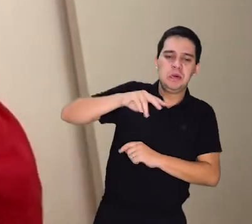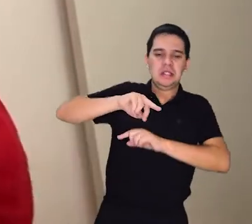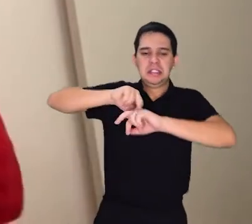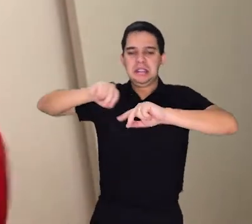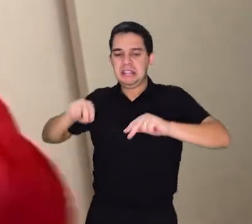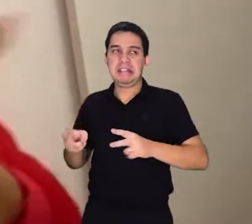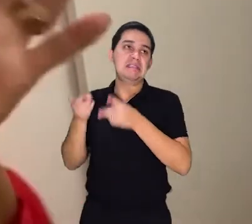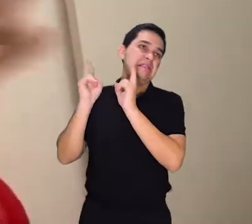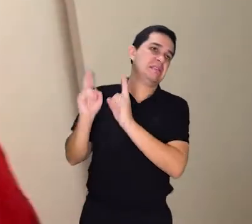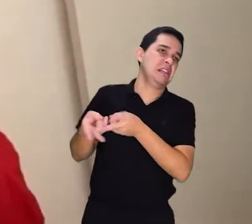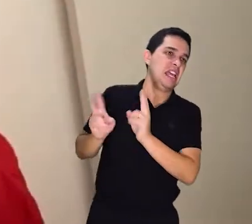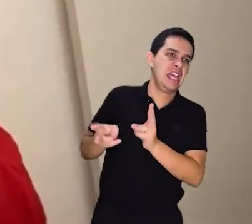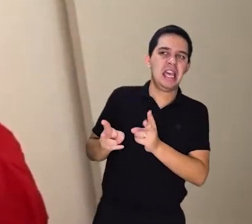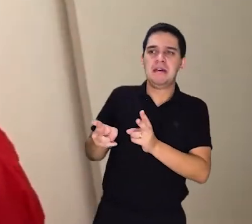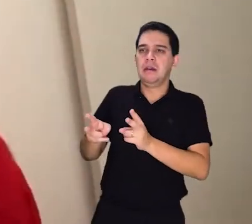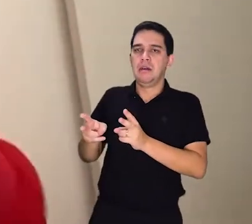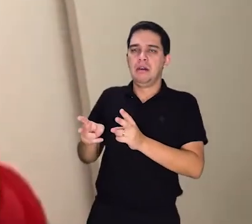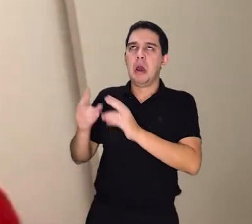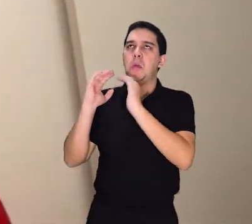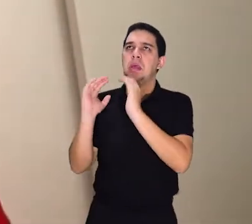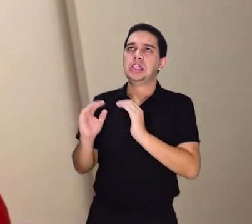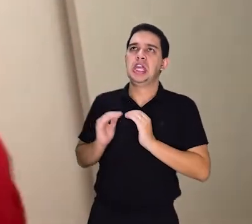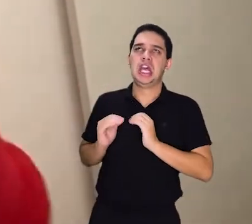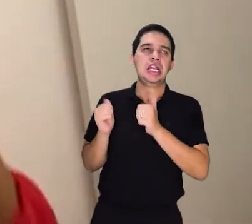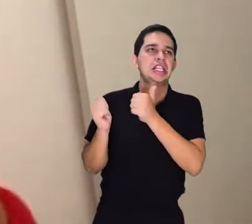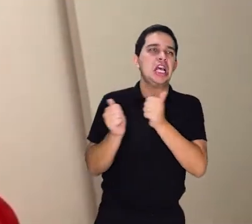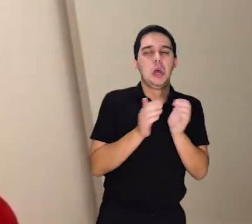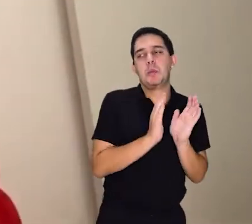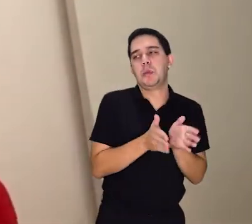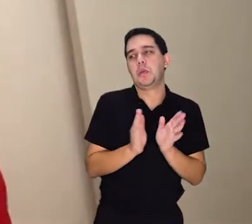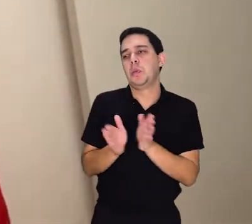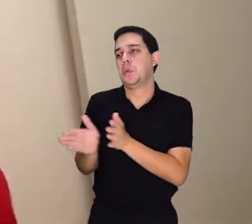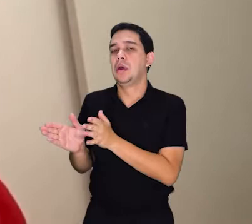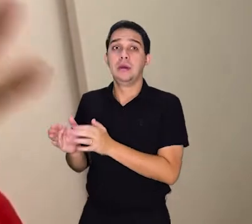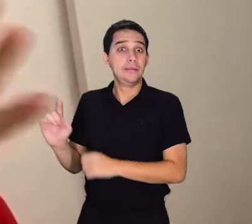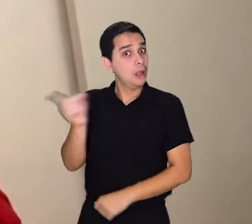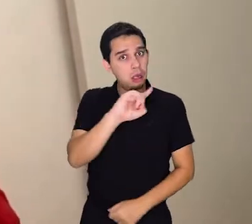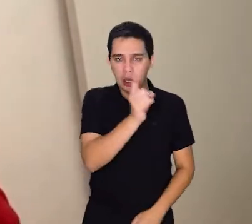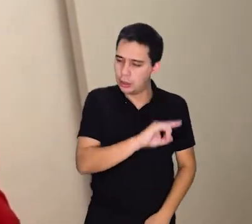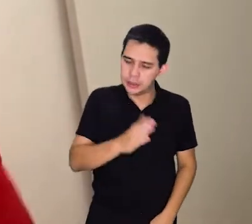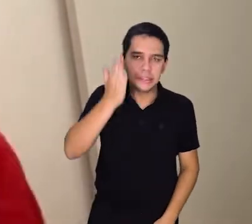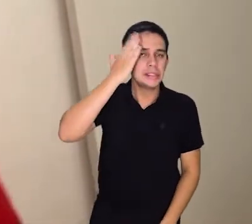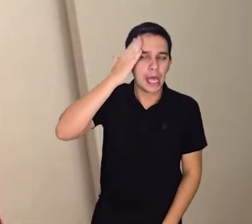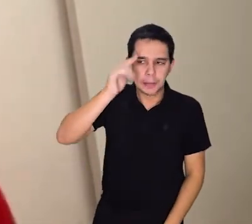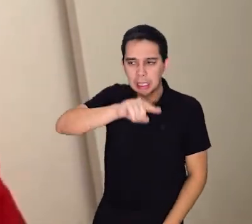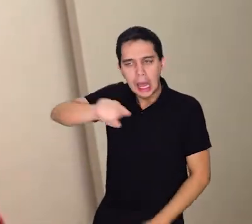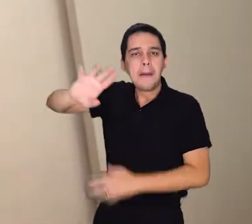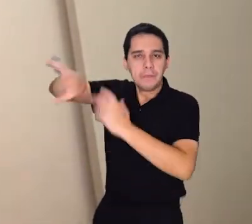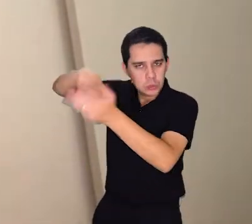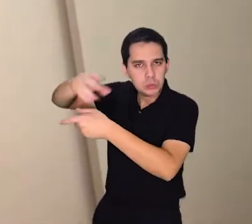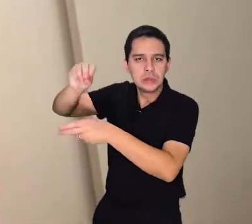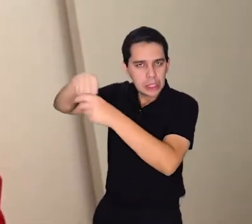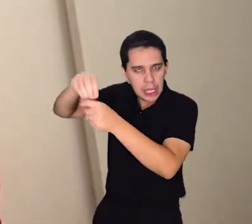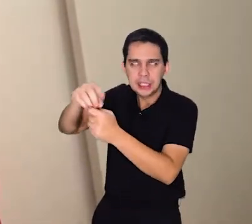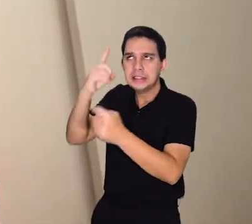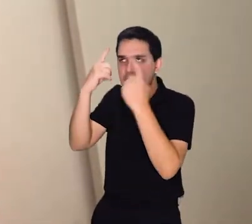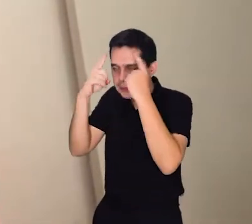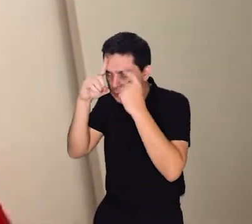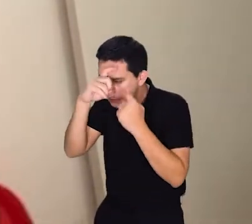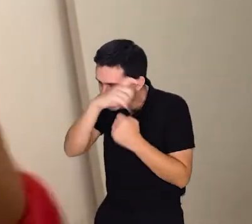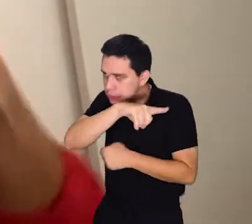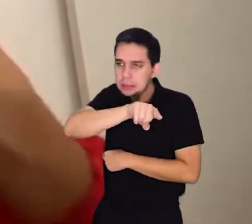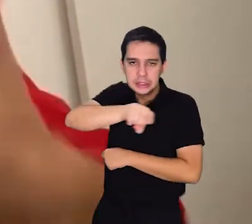sejam sempre obedientes e obedeçam às regras, estejam ali, não. A gente sabe que tem muita